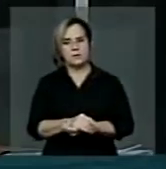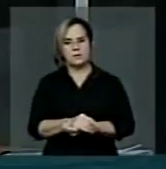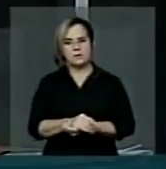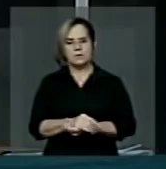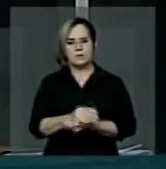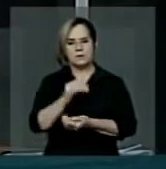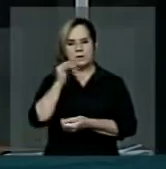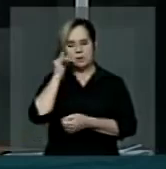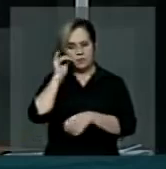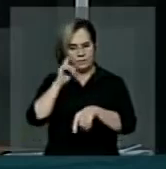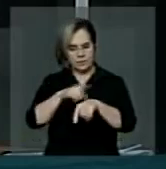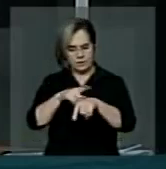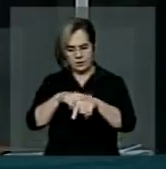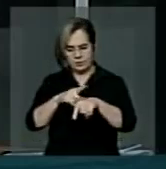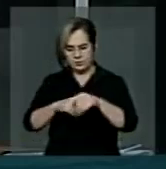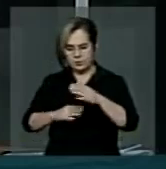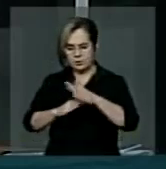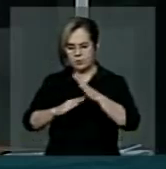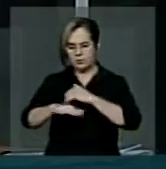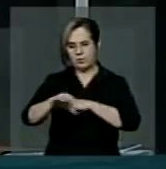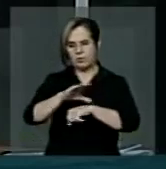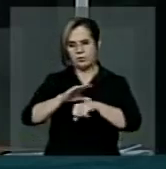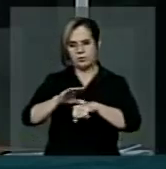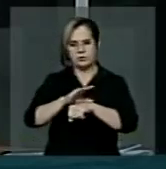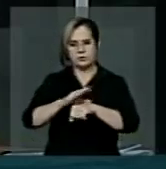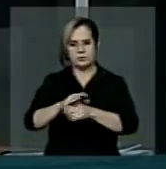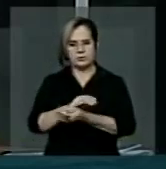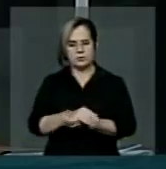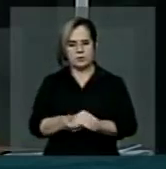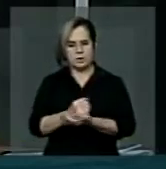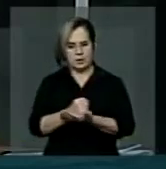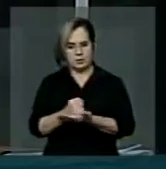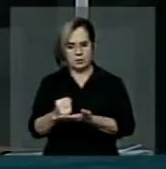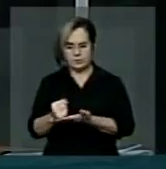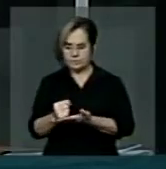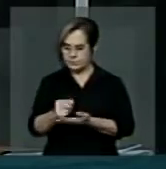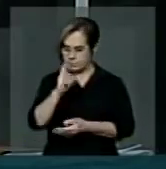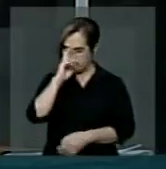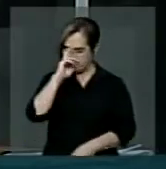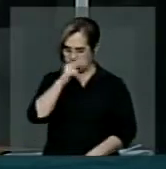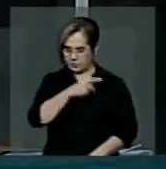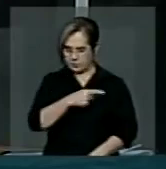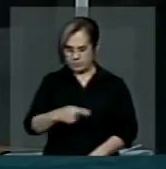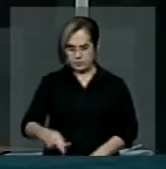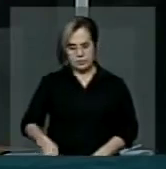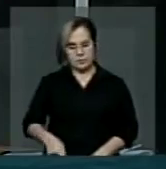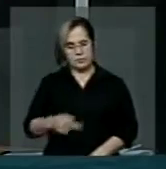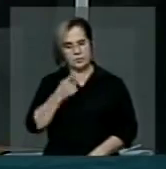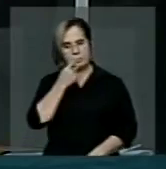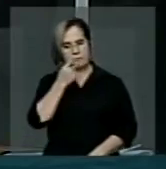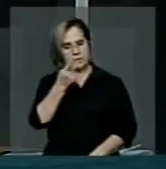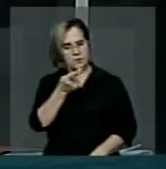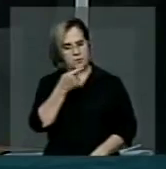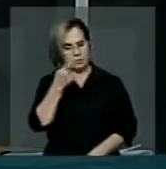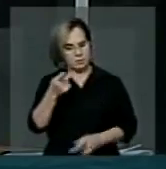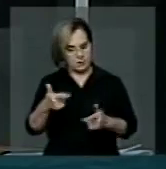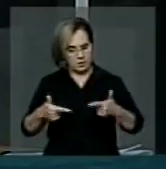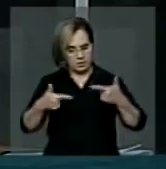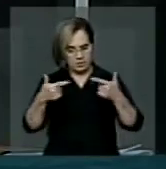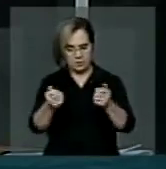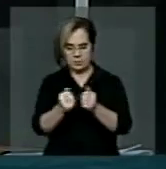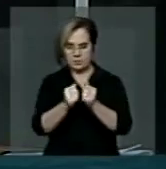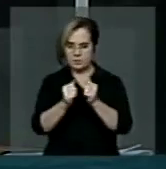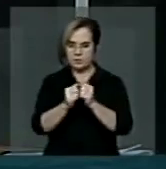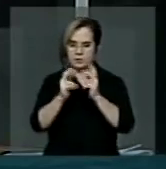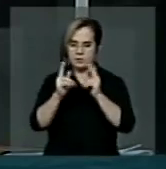do prazo constitucional. Senhor presidente, trago com a mesma determinação